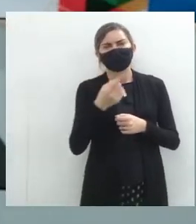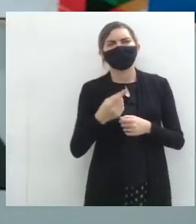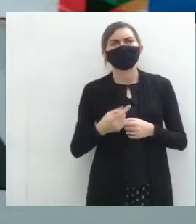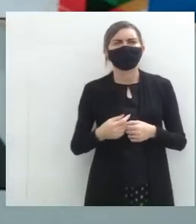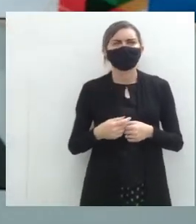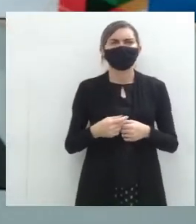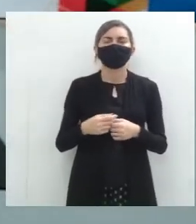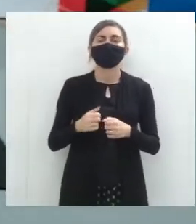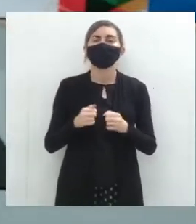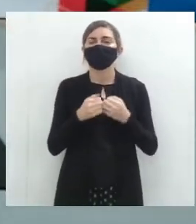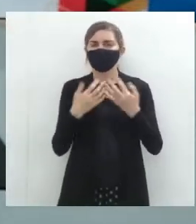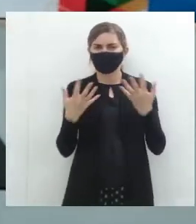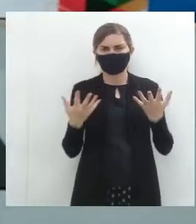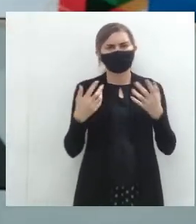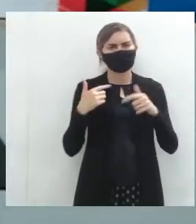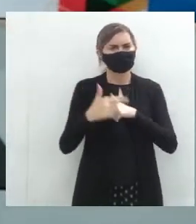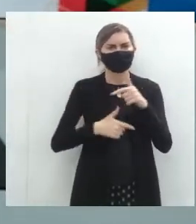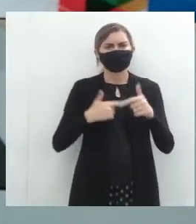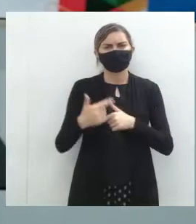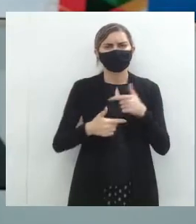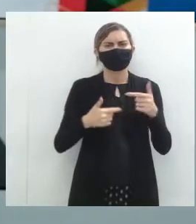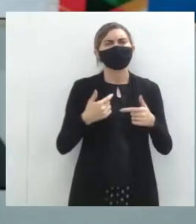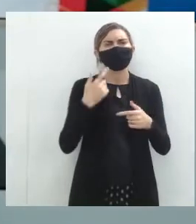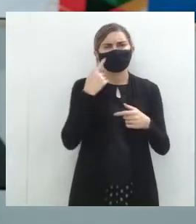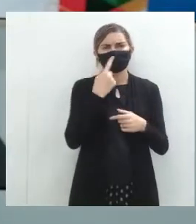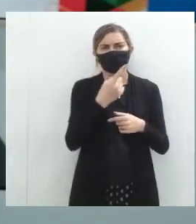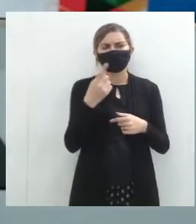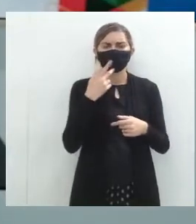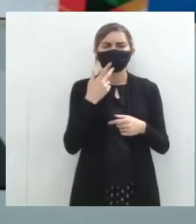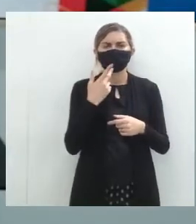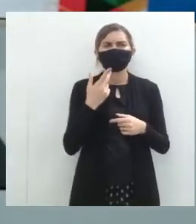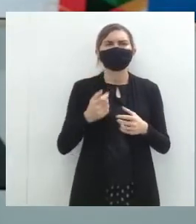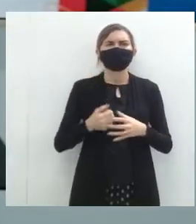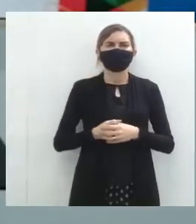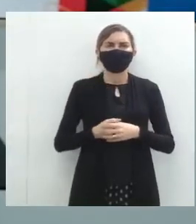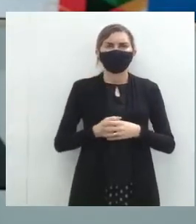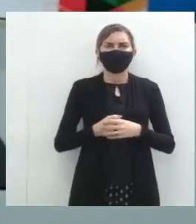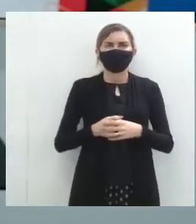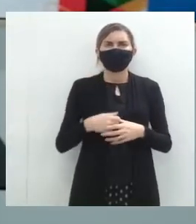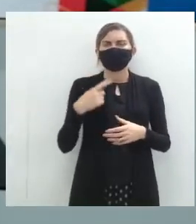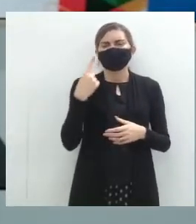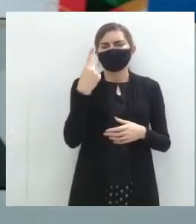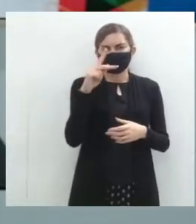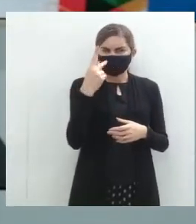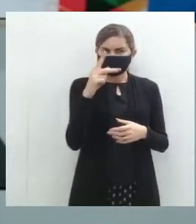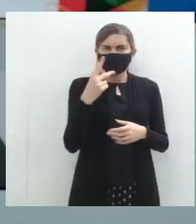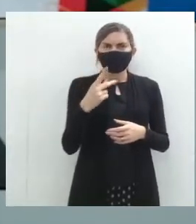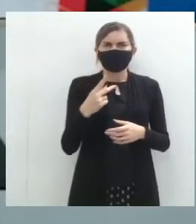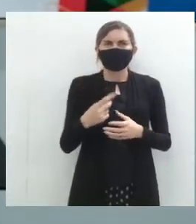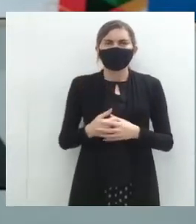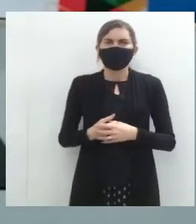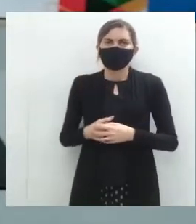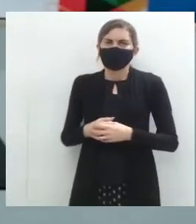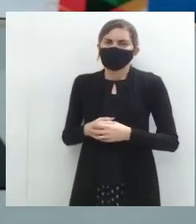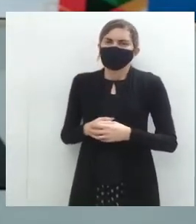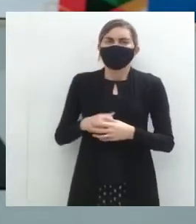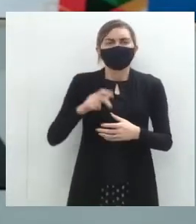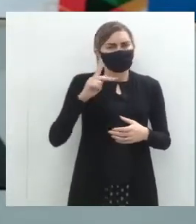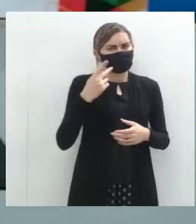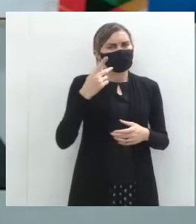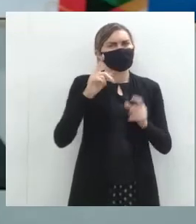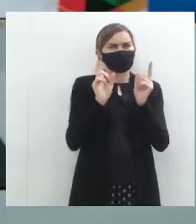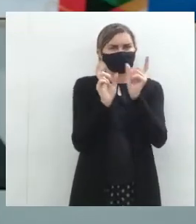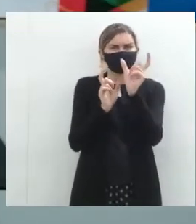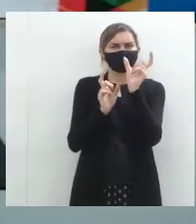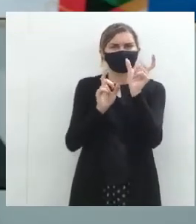que assim, quando a gente trabalha com a formação da hemoglobina, vocês vão dizer assim, essa hemoglobina aqui, essa hemoglobinazinha, para